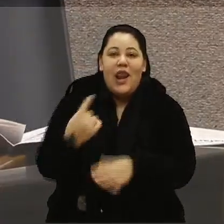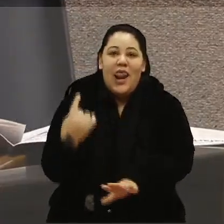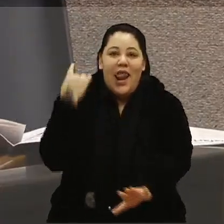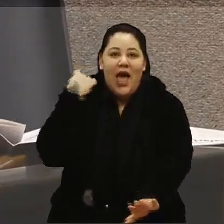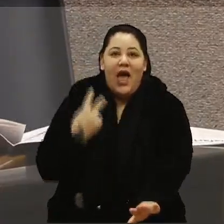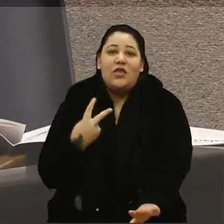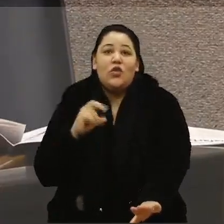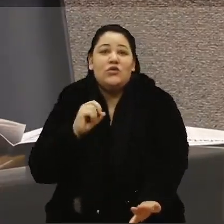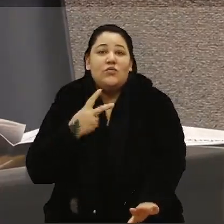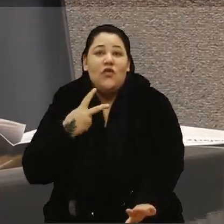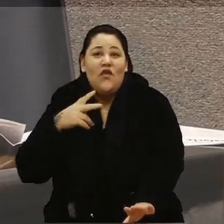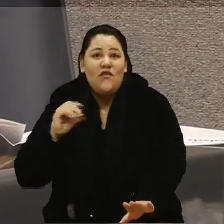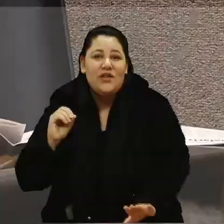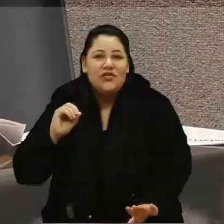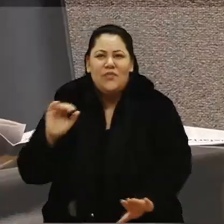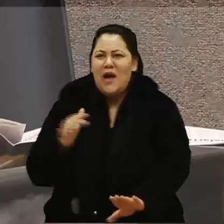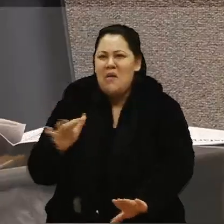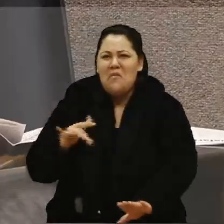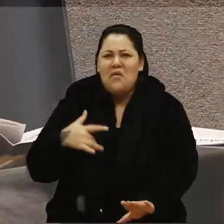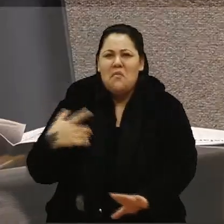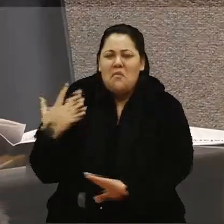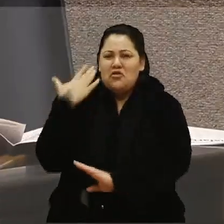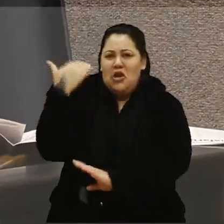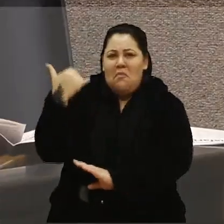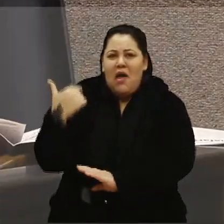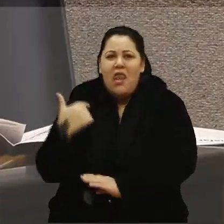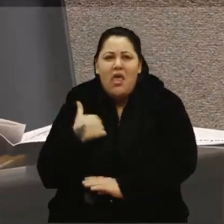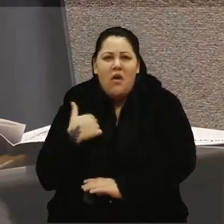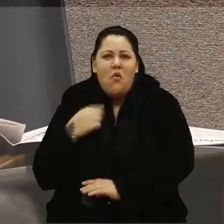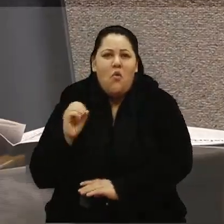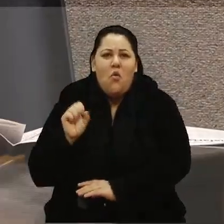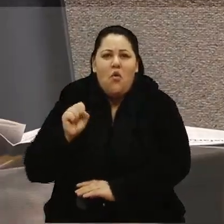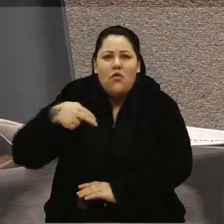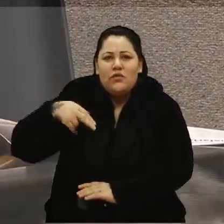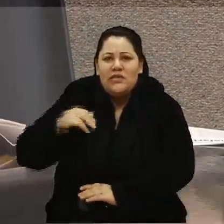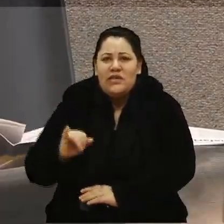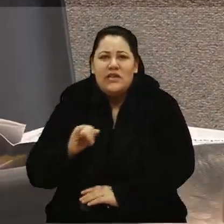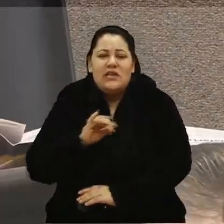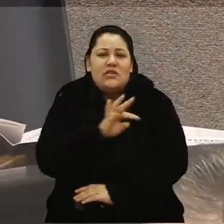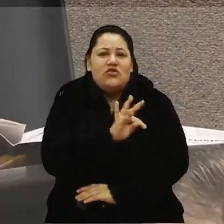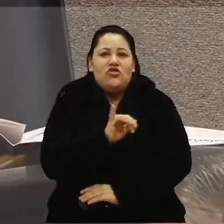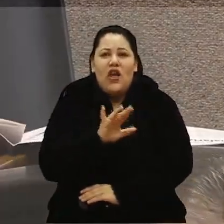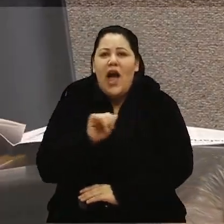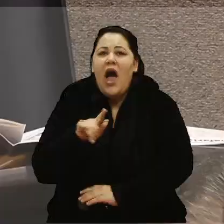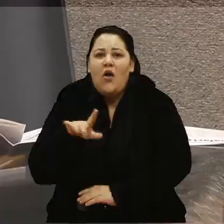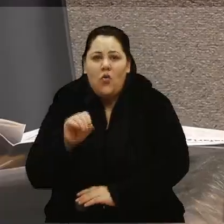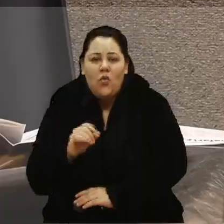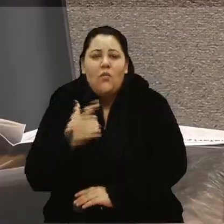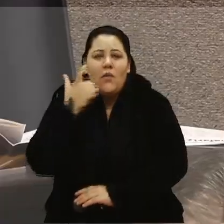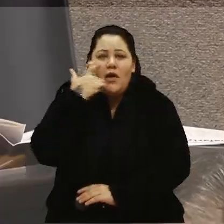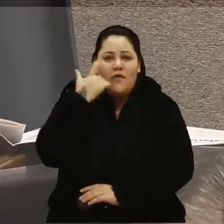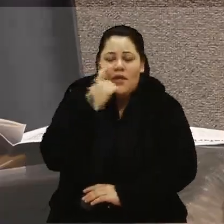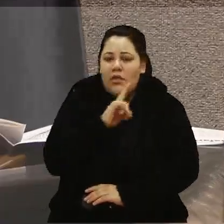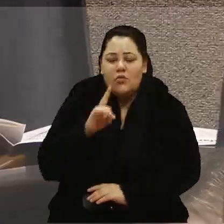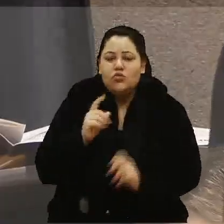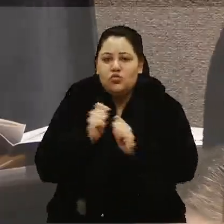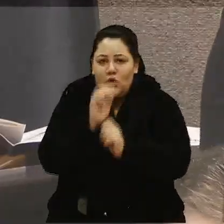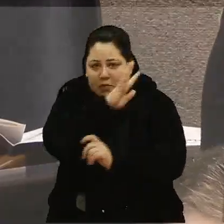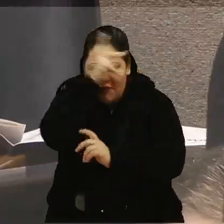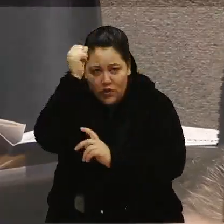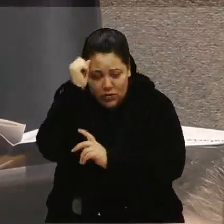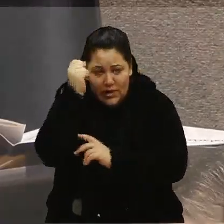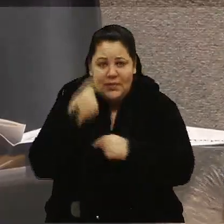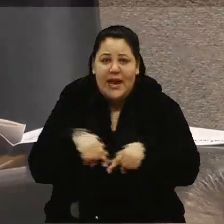me procurou, né, o Osni, o Thiago, para a gente verificar junto à prefeitura qual a possibilidade de